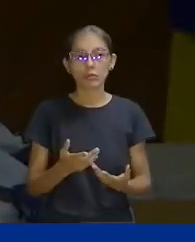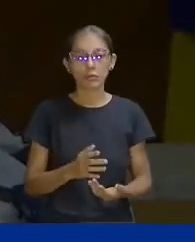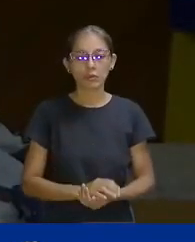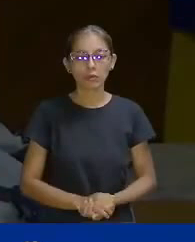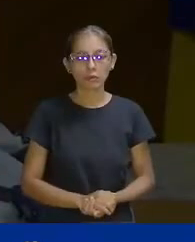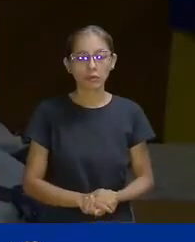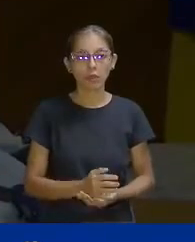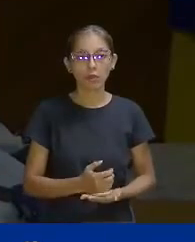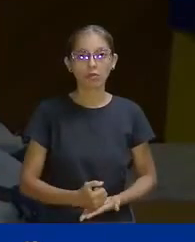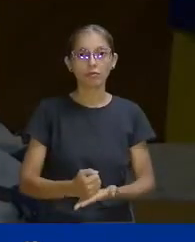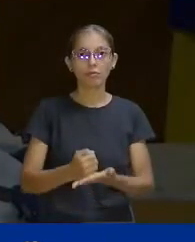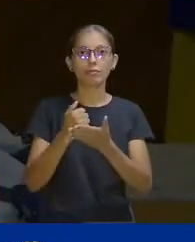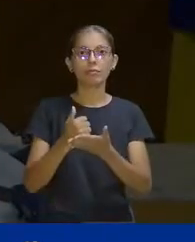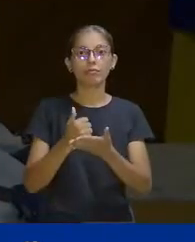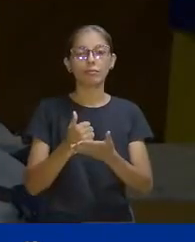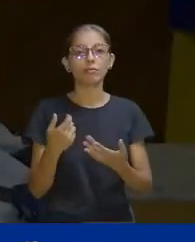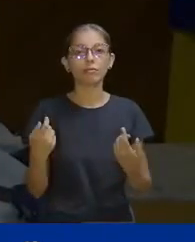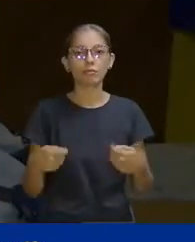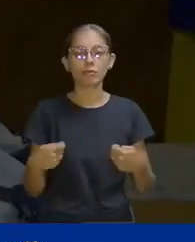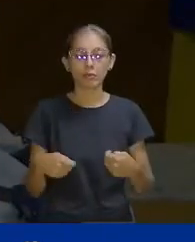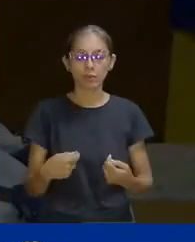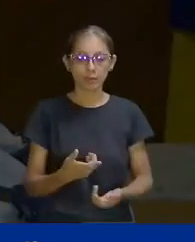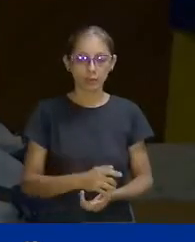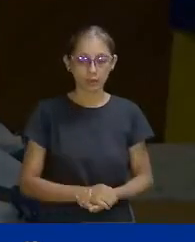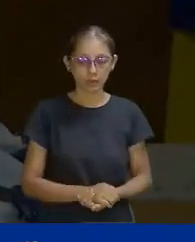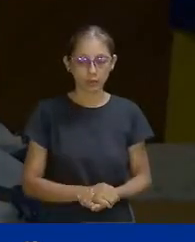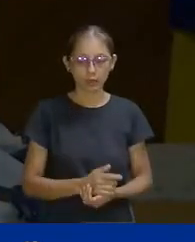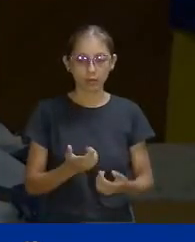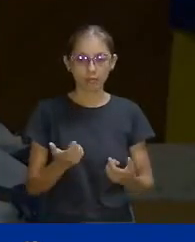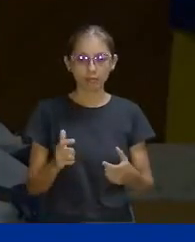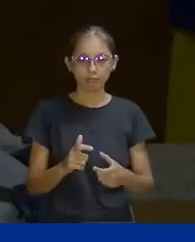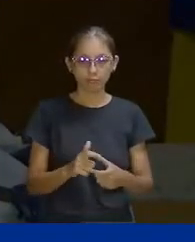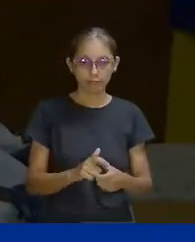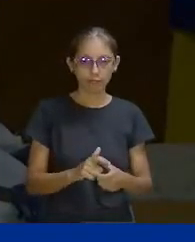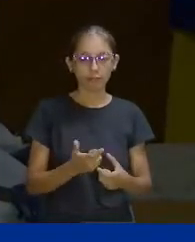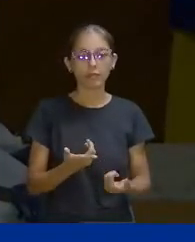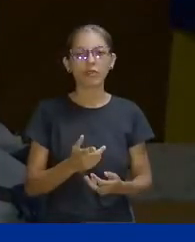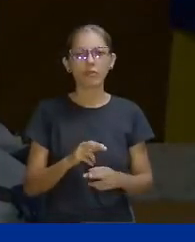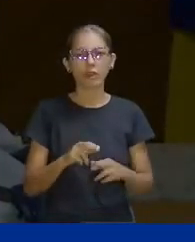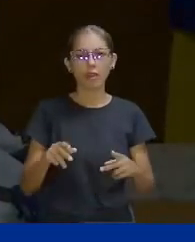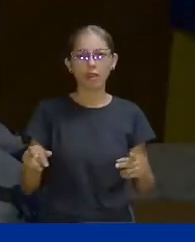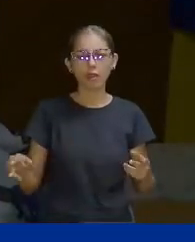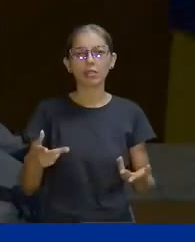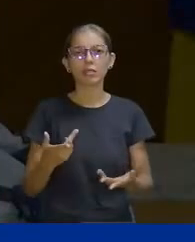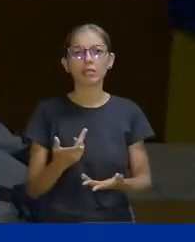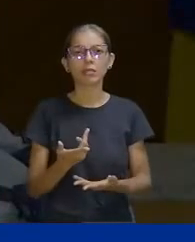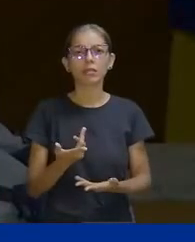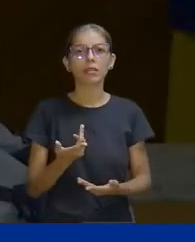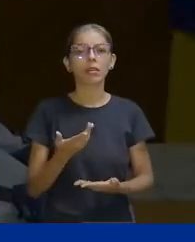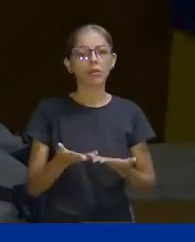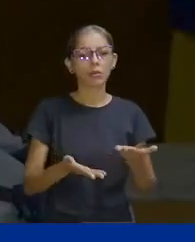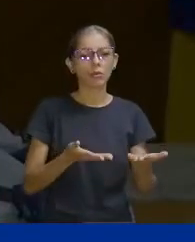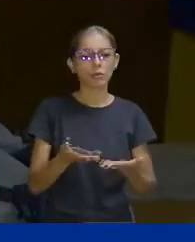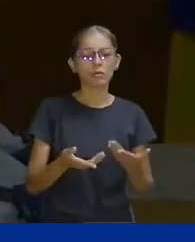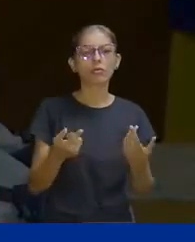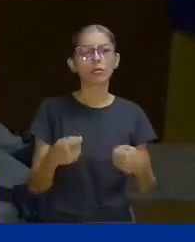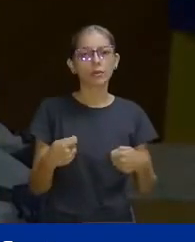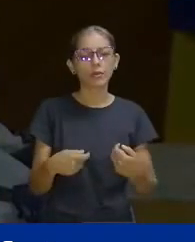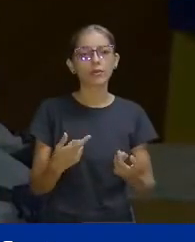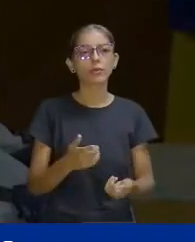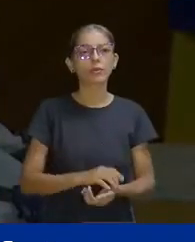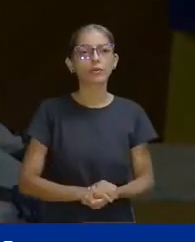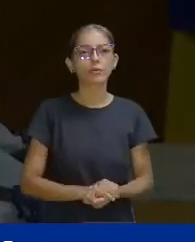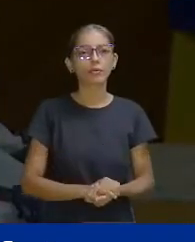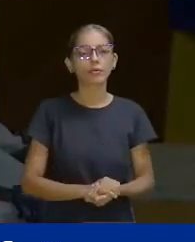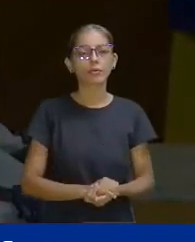e sustentável, minimizando a geração de resíduos e promovendo práticas sustentáveis de